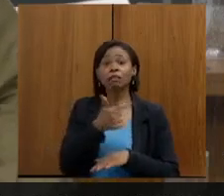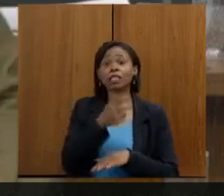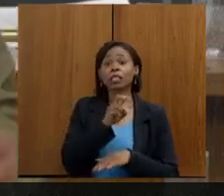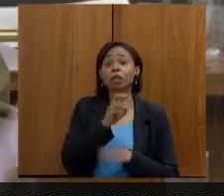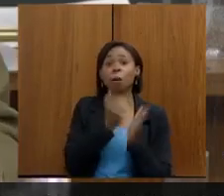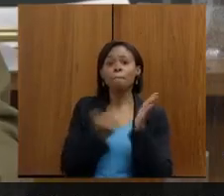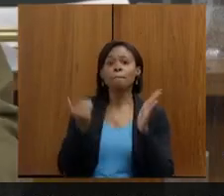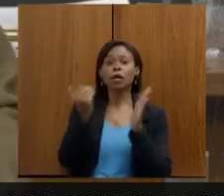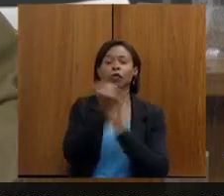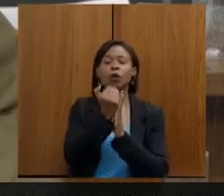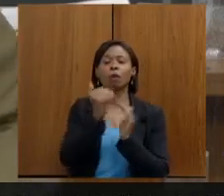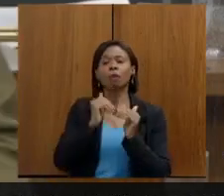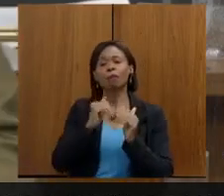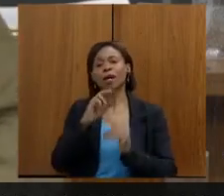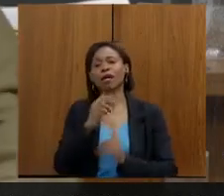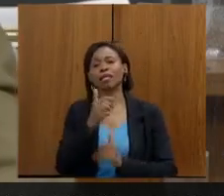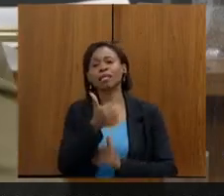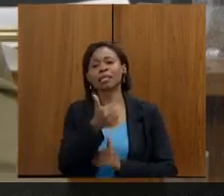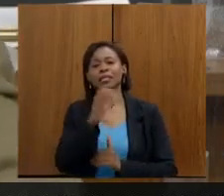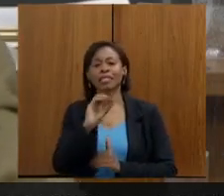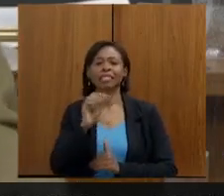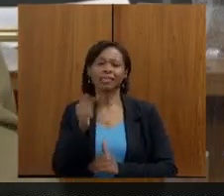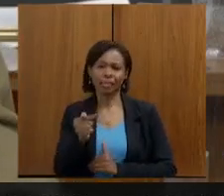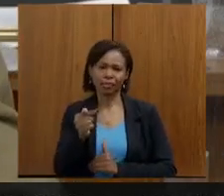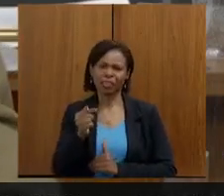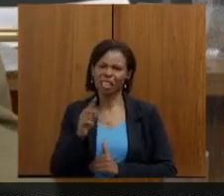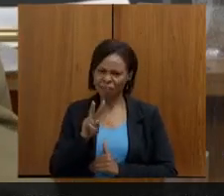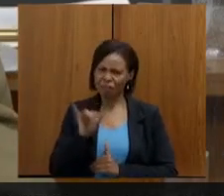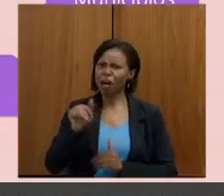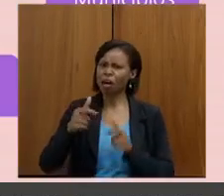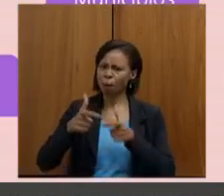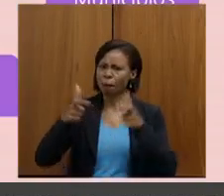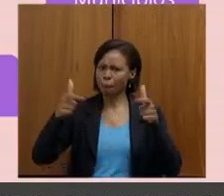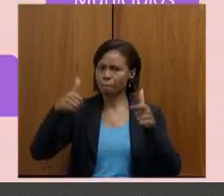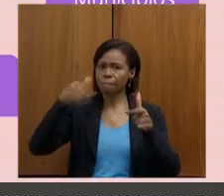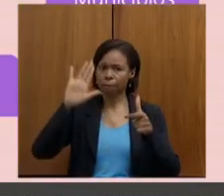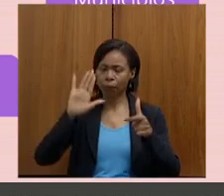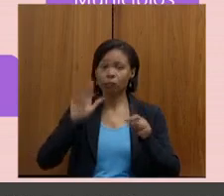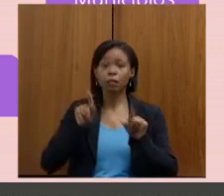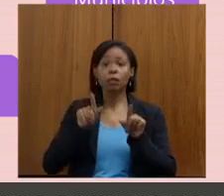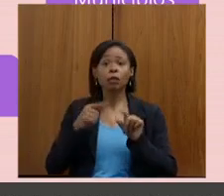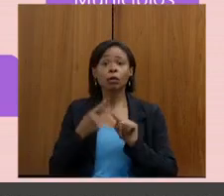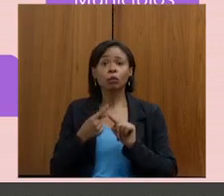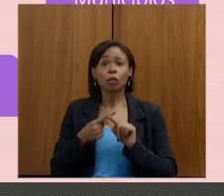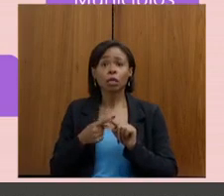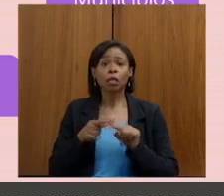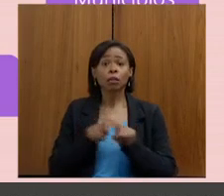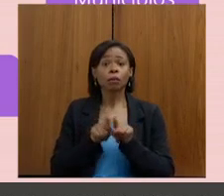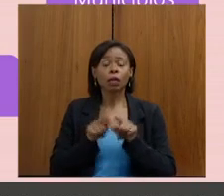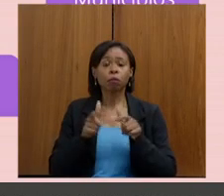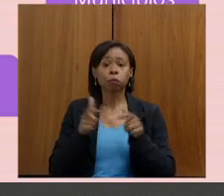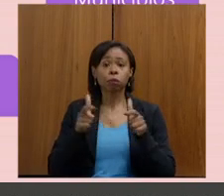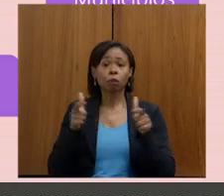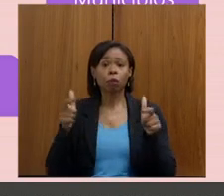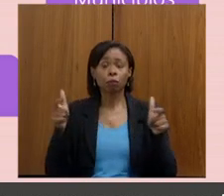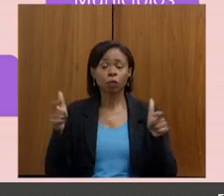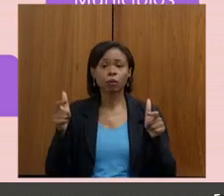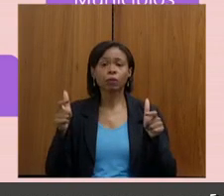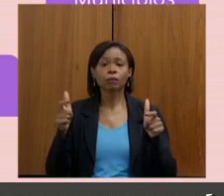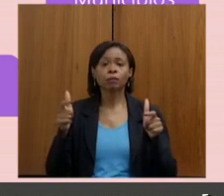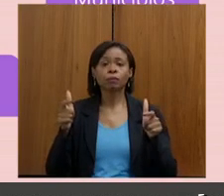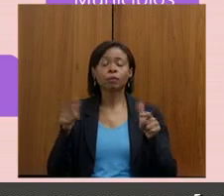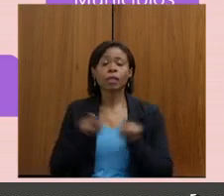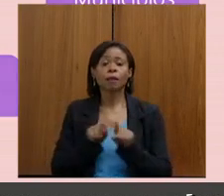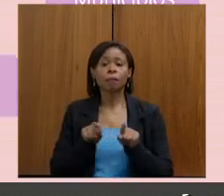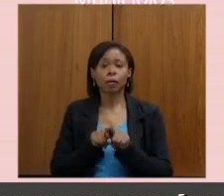e nós vamos ampliar ainda mais o efetivo empregado né Nós ampliando também pode estar sendo aí por favor